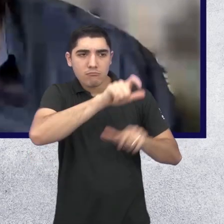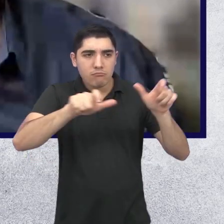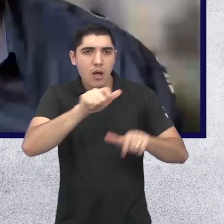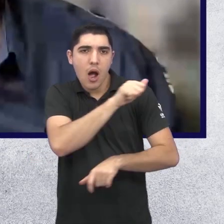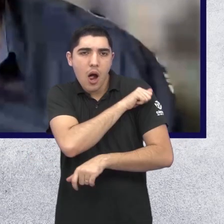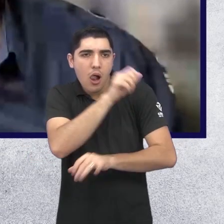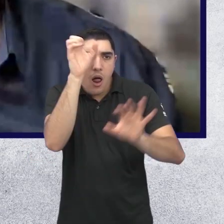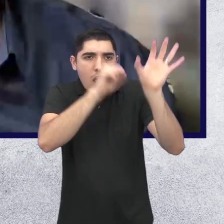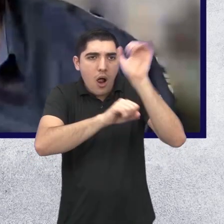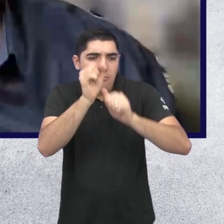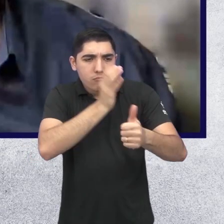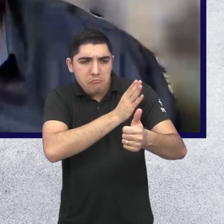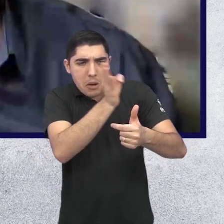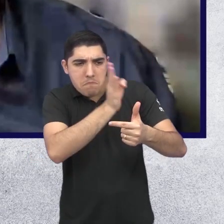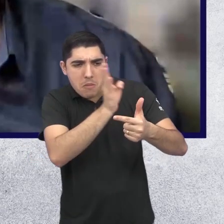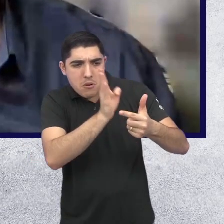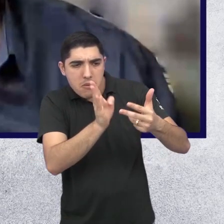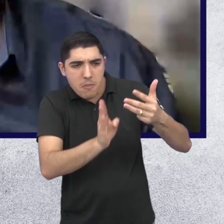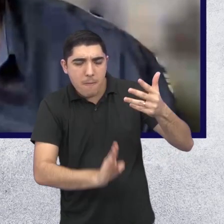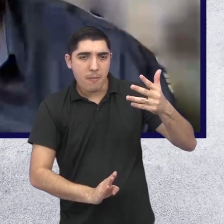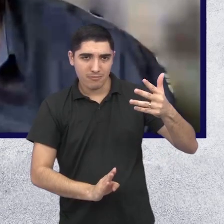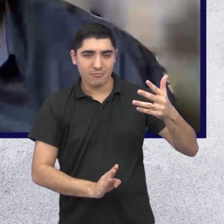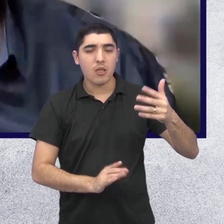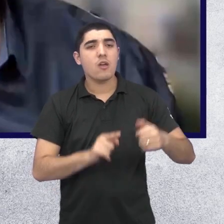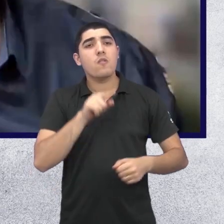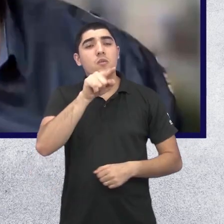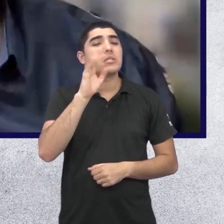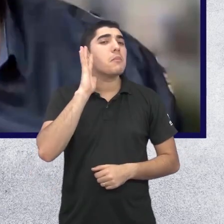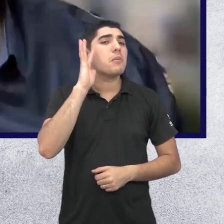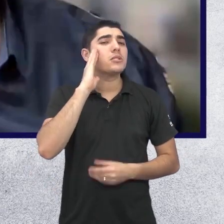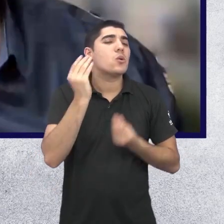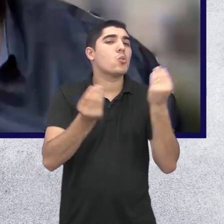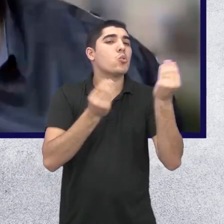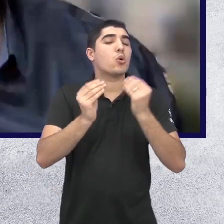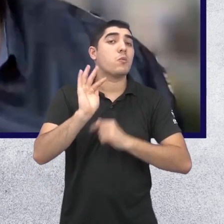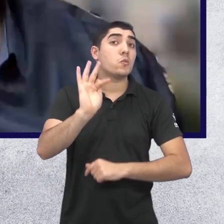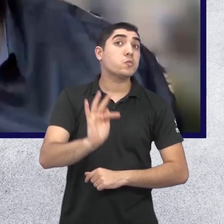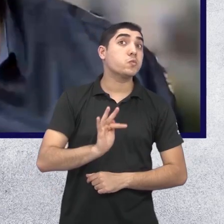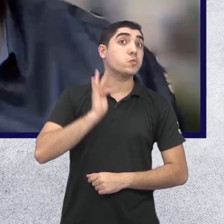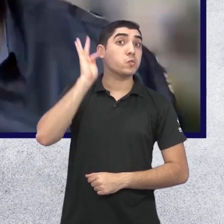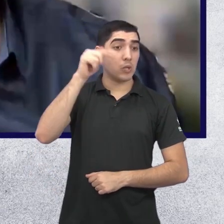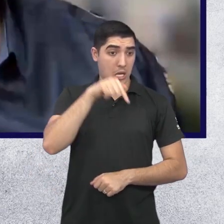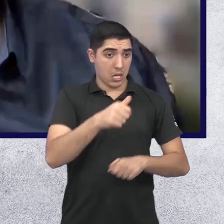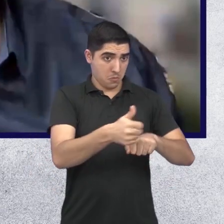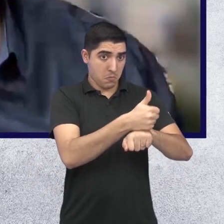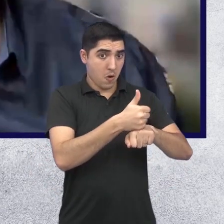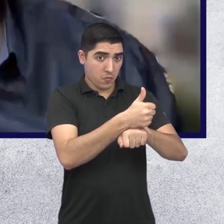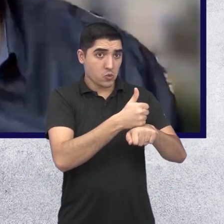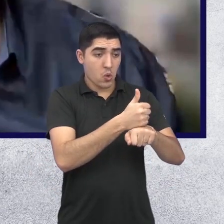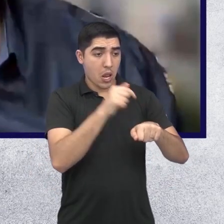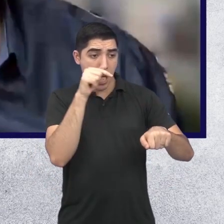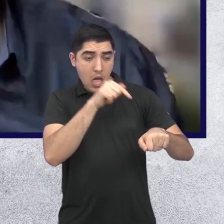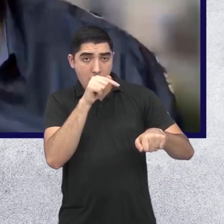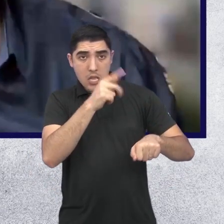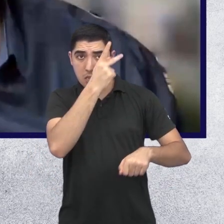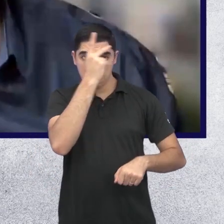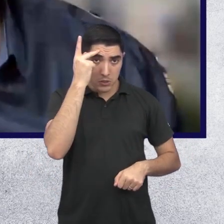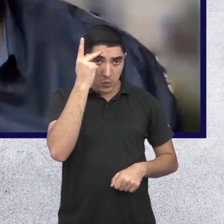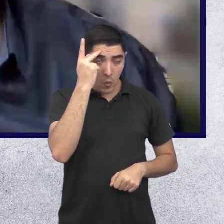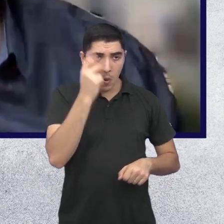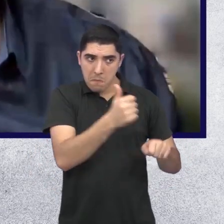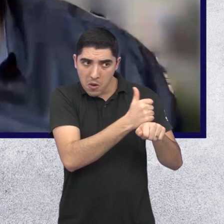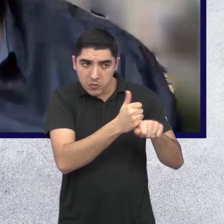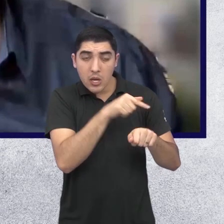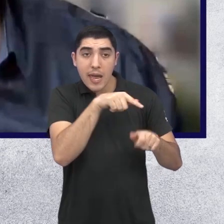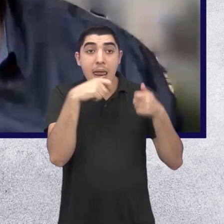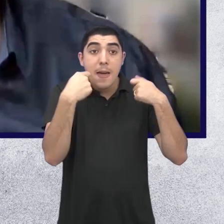né, desse setor, né, de experiência do usuário, como é que você vê o futuro dessa profissão, né? O que o profissional tem que se